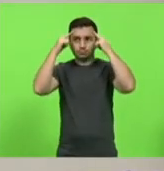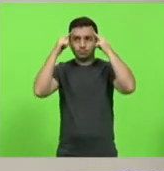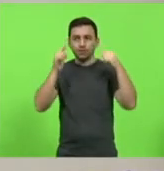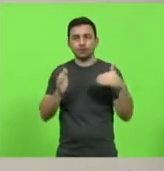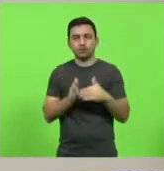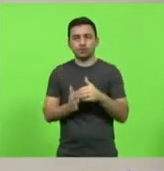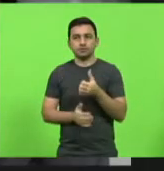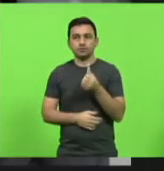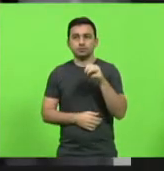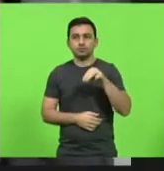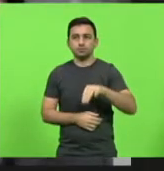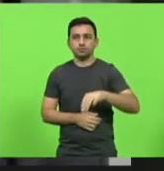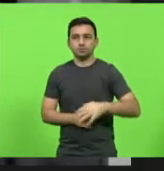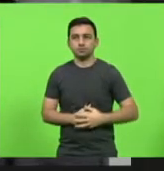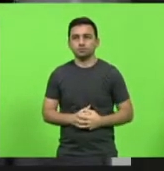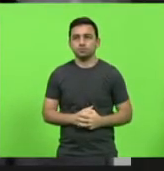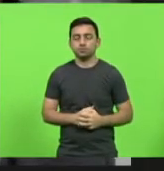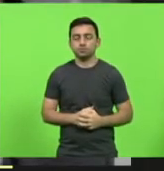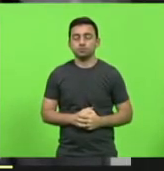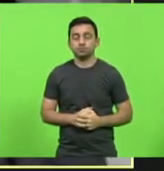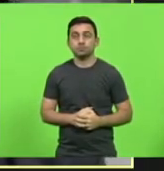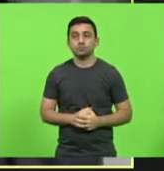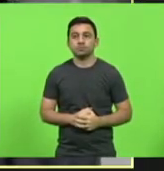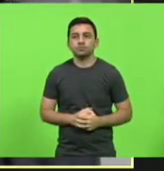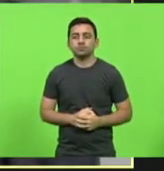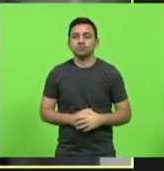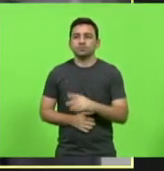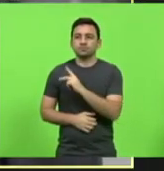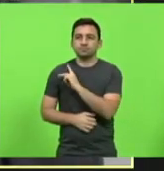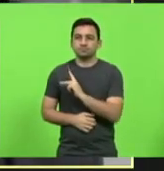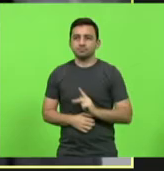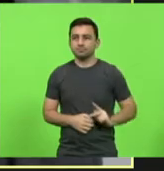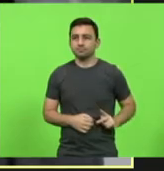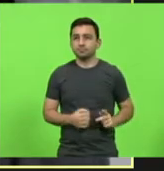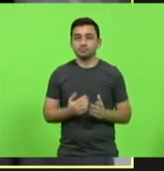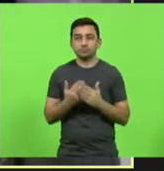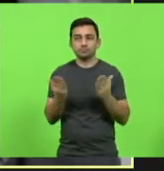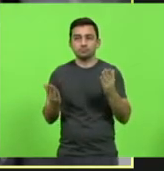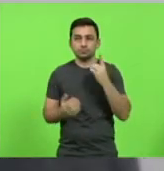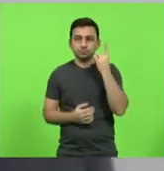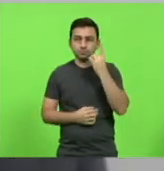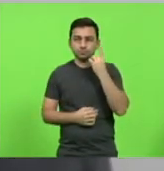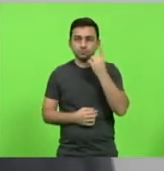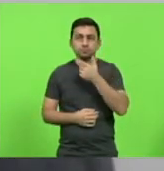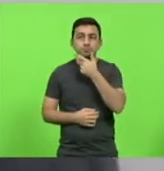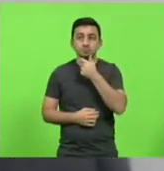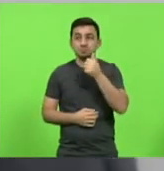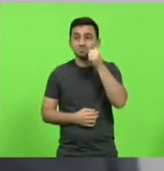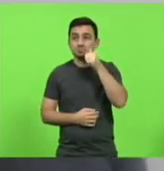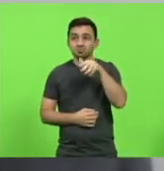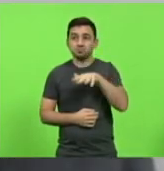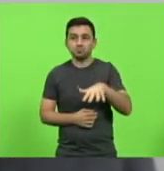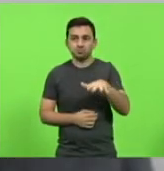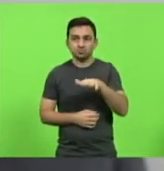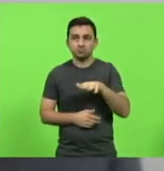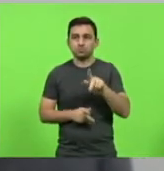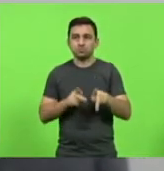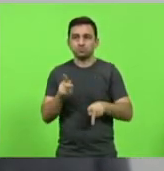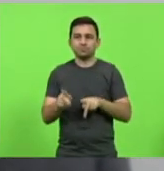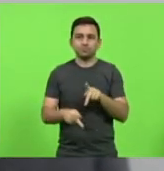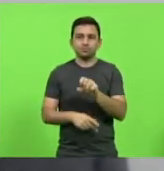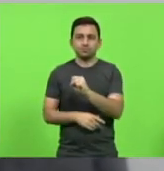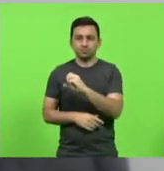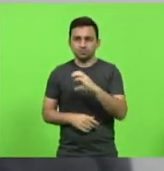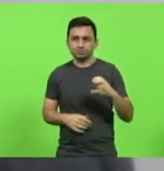6 minutos, deputado. Senhor presidente, senhoras deputadas, senhores deputados catarinenses que nos